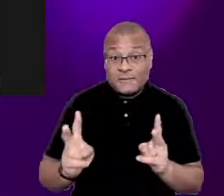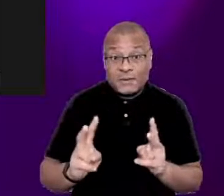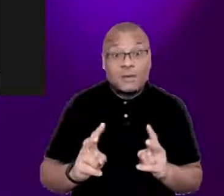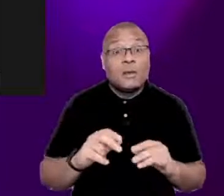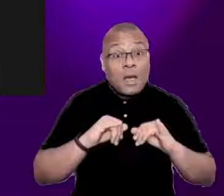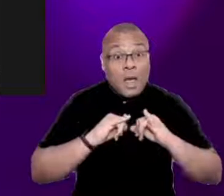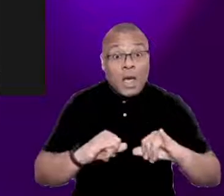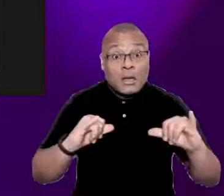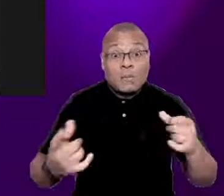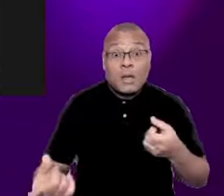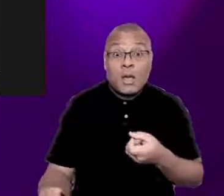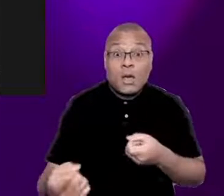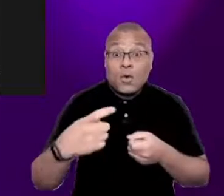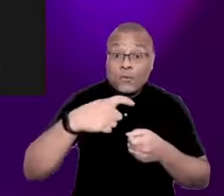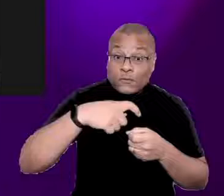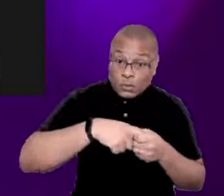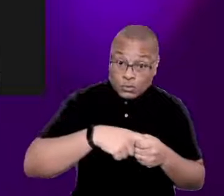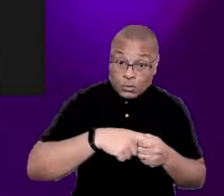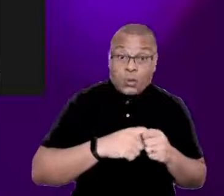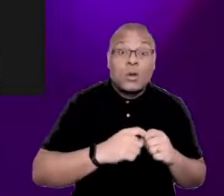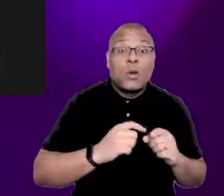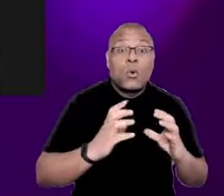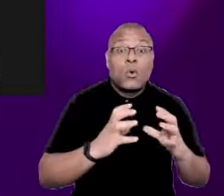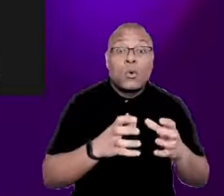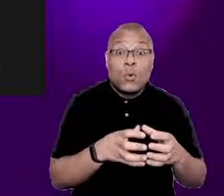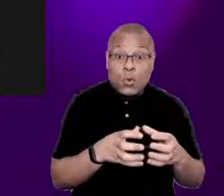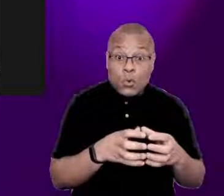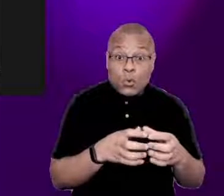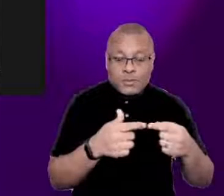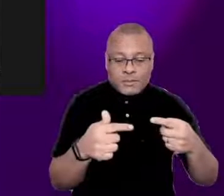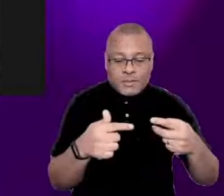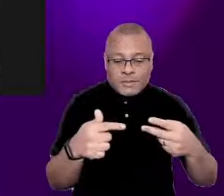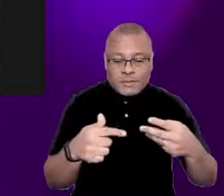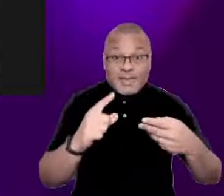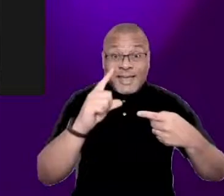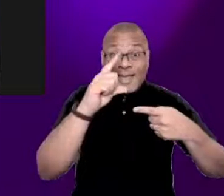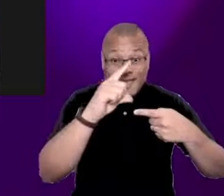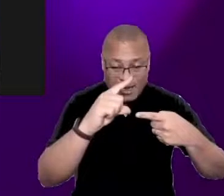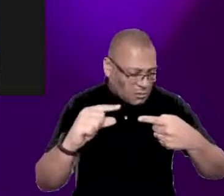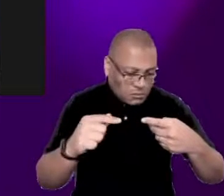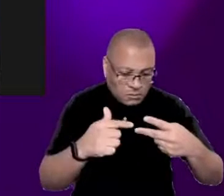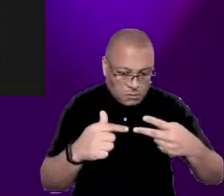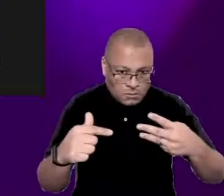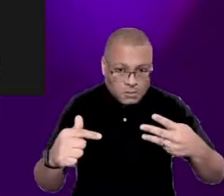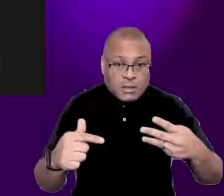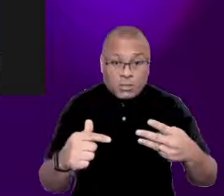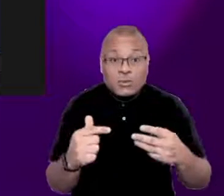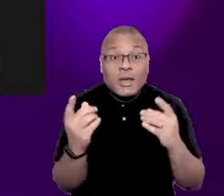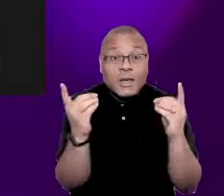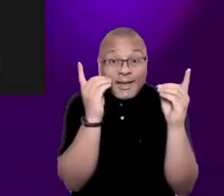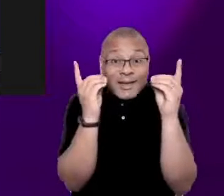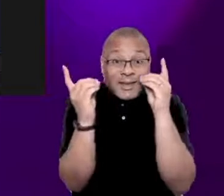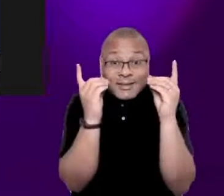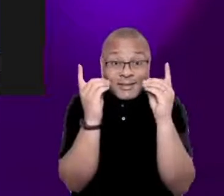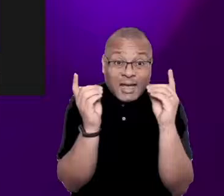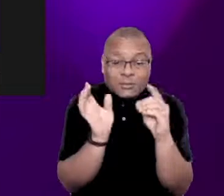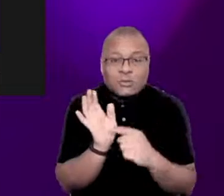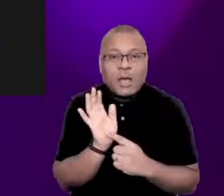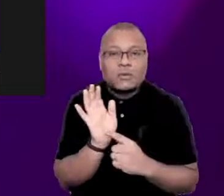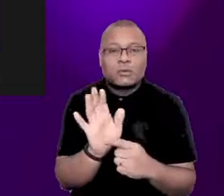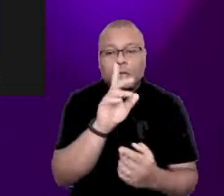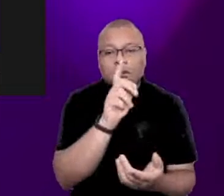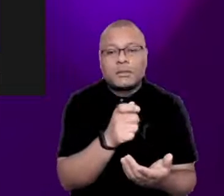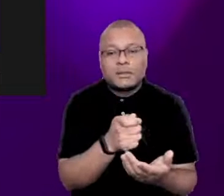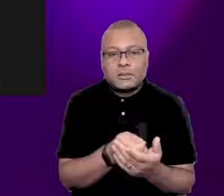a uma recuperação da taxa de internação já nas próximas semanas. Isso é ser data-driven. Mas nós sabemos, isso foi dito por